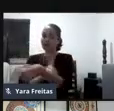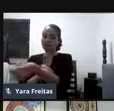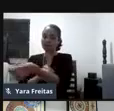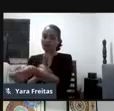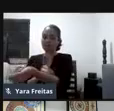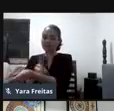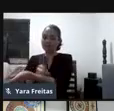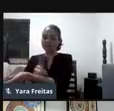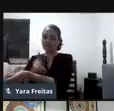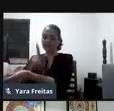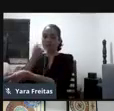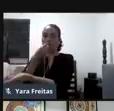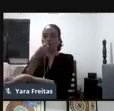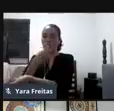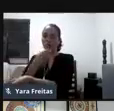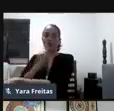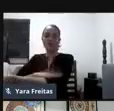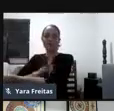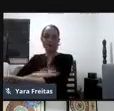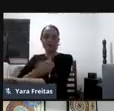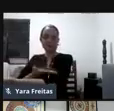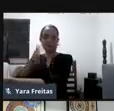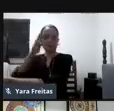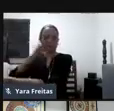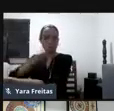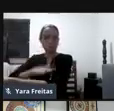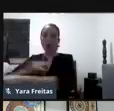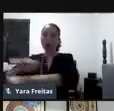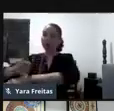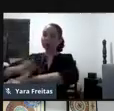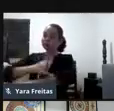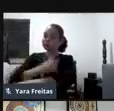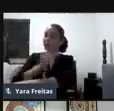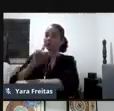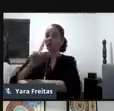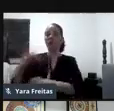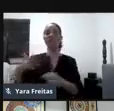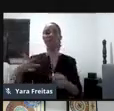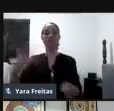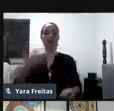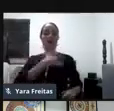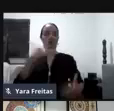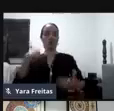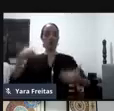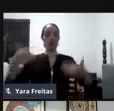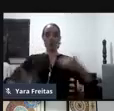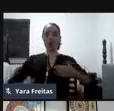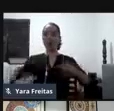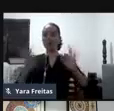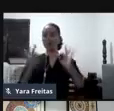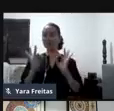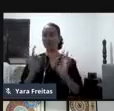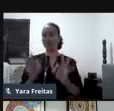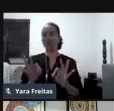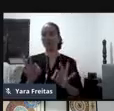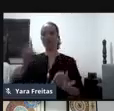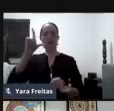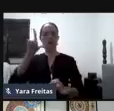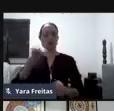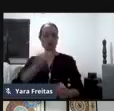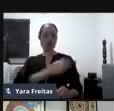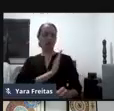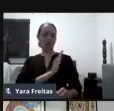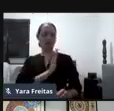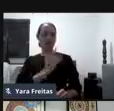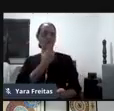subir a pressão, para não aumentar o peso, para a gente estar saudável, né? E diminuir o risco cardiovascular,